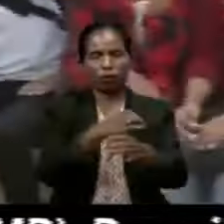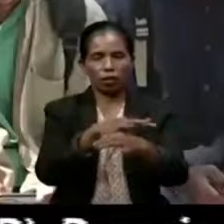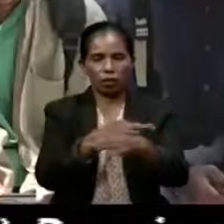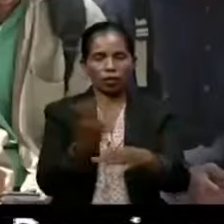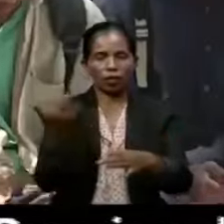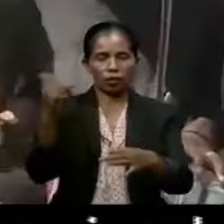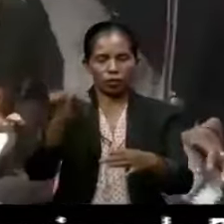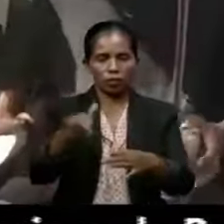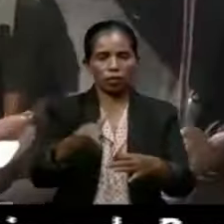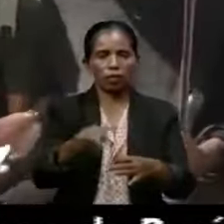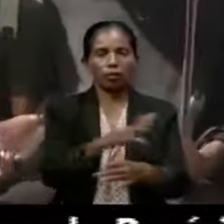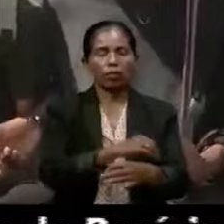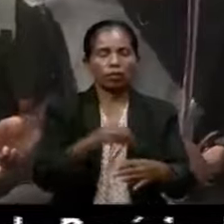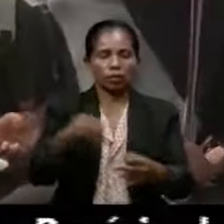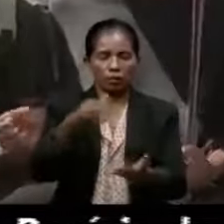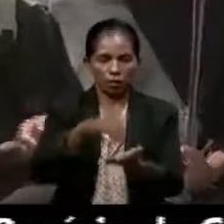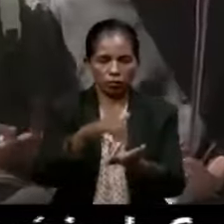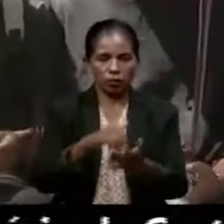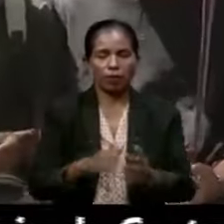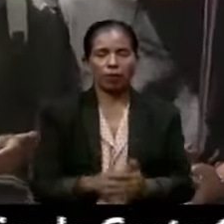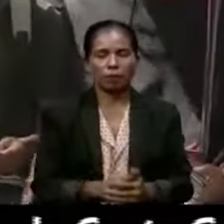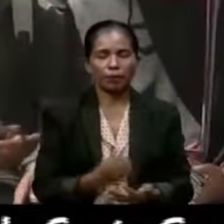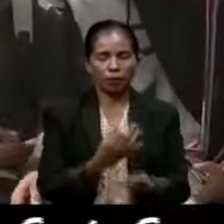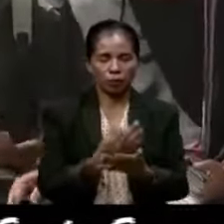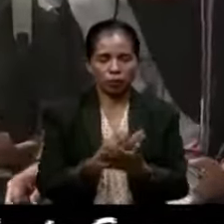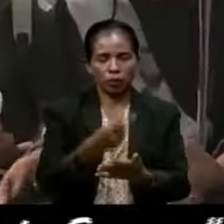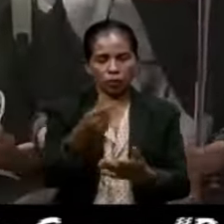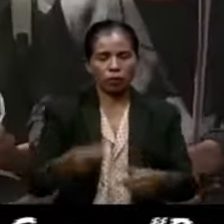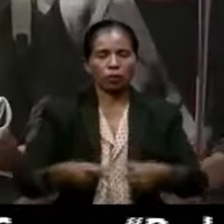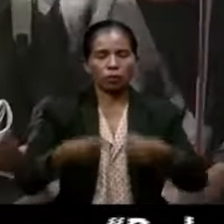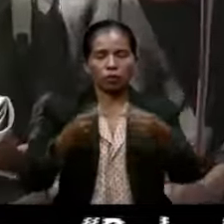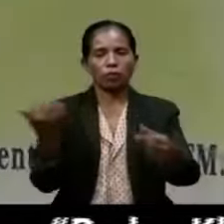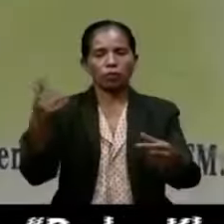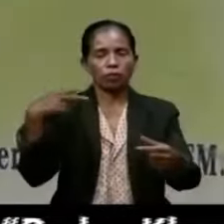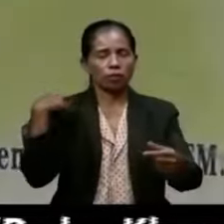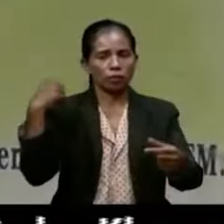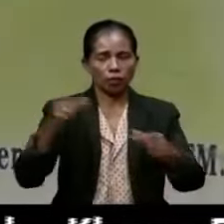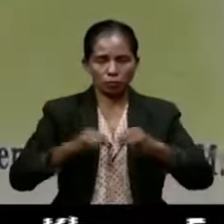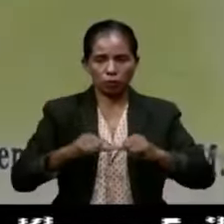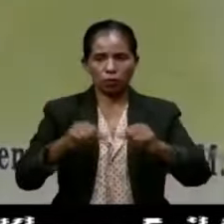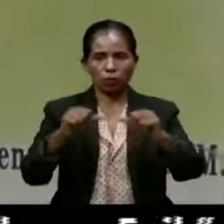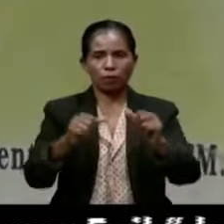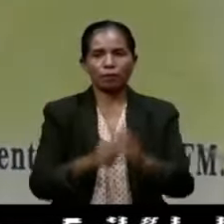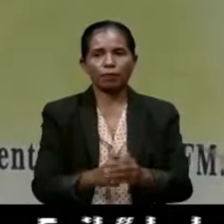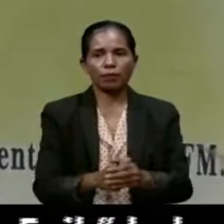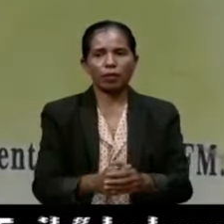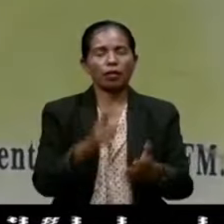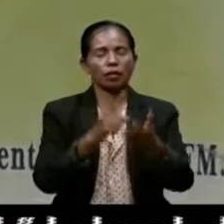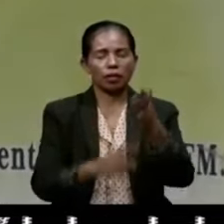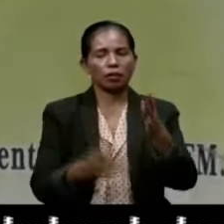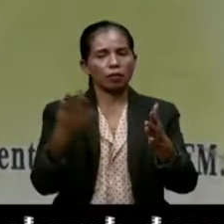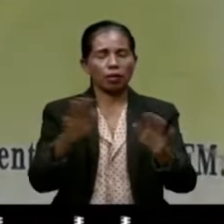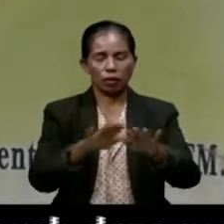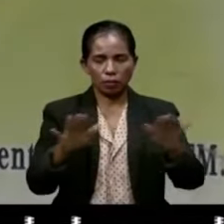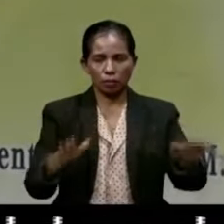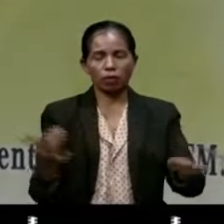sira nia prestação durante sira ne estudo. O sea no itom ba sira atu foco bit para sira bele continuo. Justo sere ma acontece la var